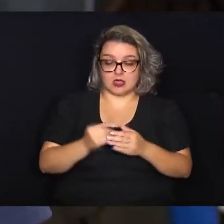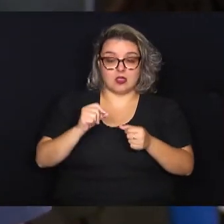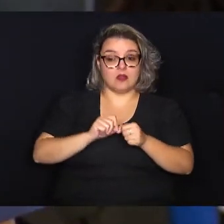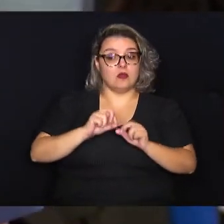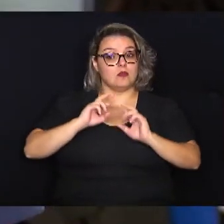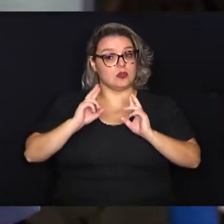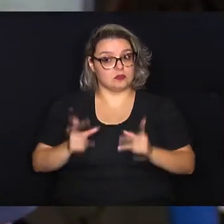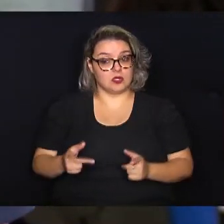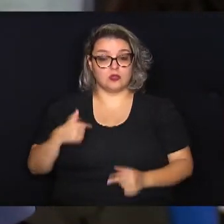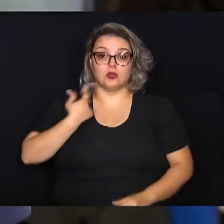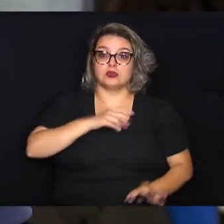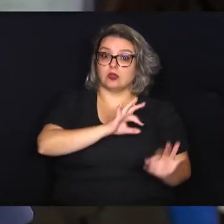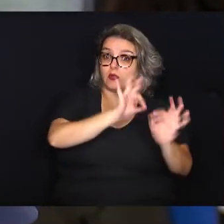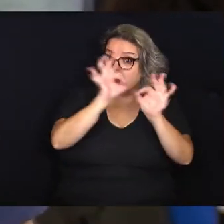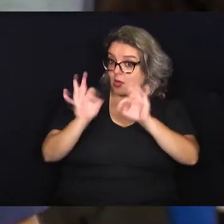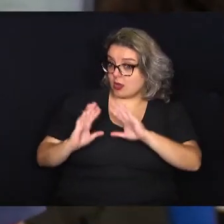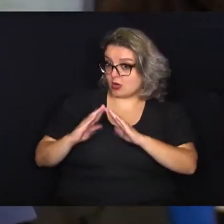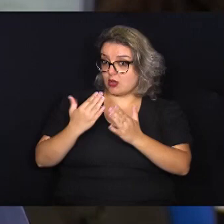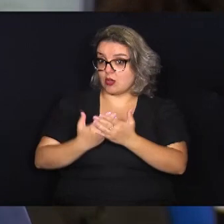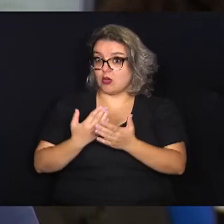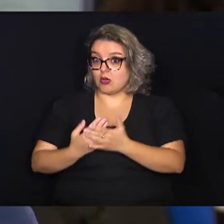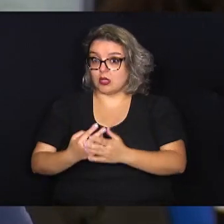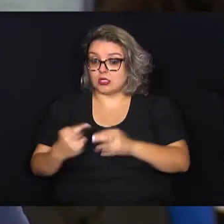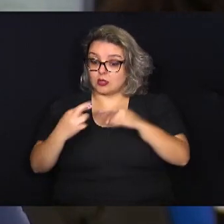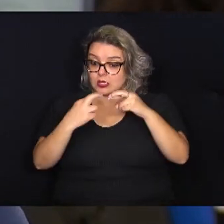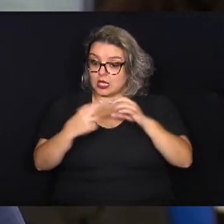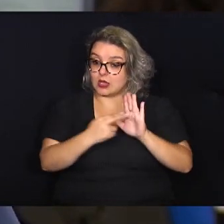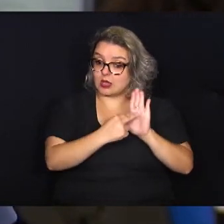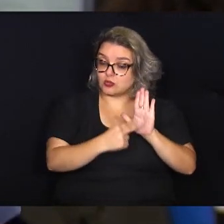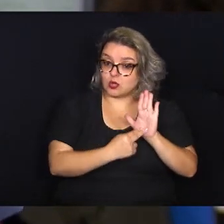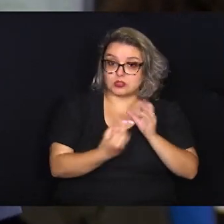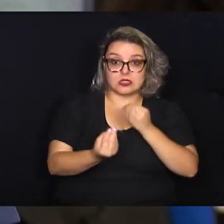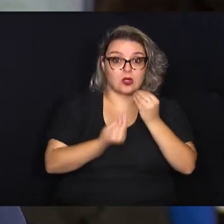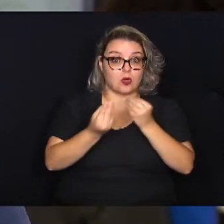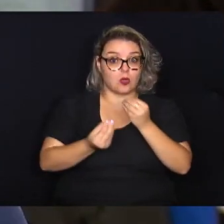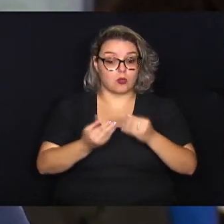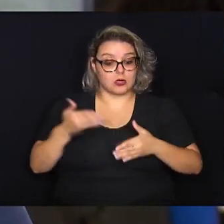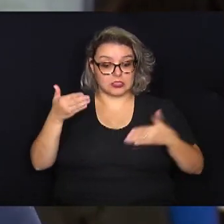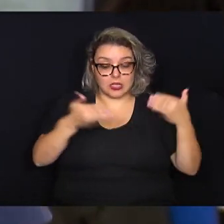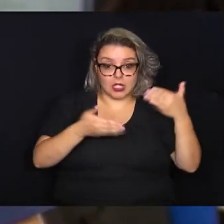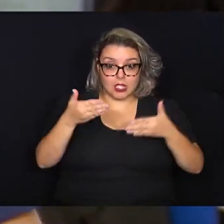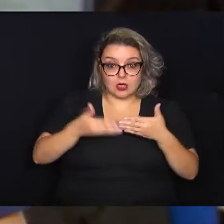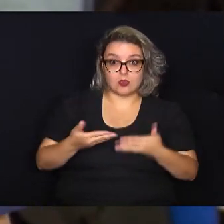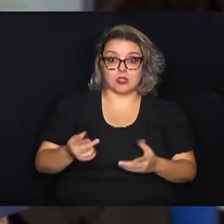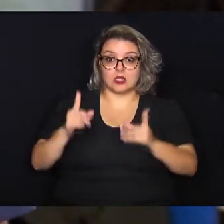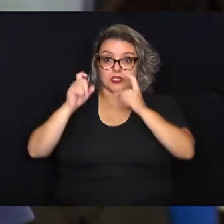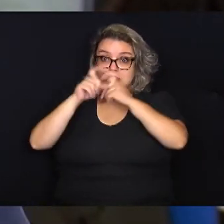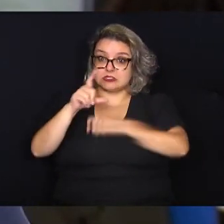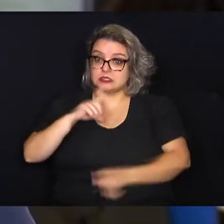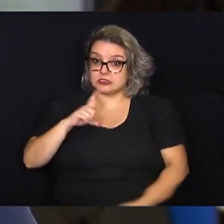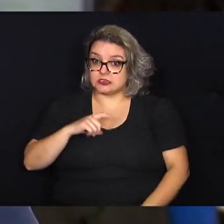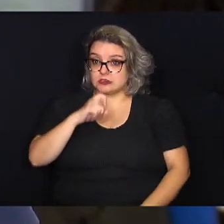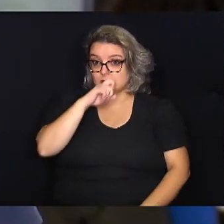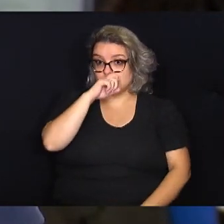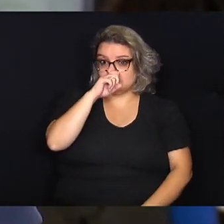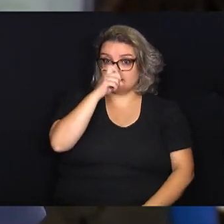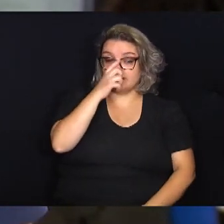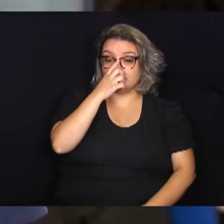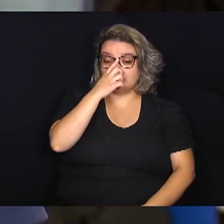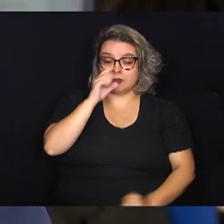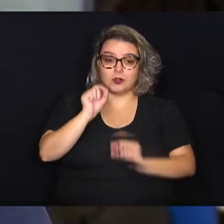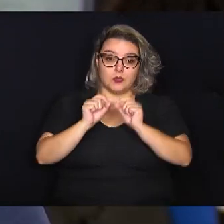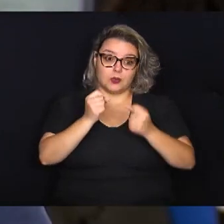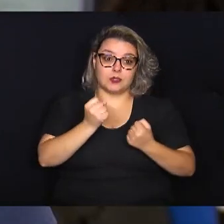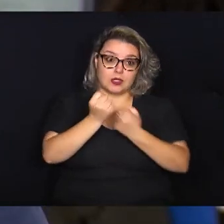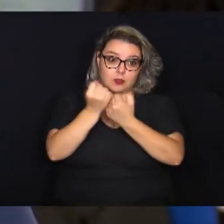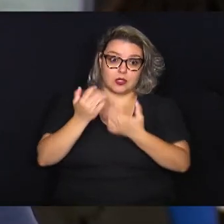acompanhamento escolar, a gente tira o boletim do aluno para ver como é que está a frequência, se ele está com dificuldade, no que a gente pode apoiá-lo